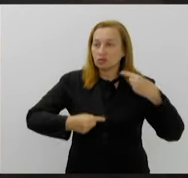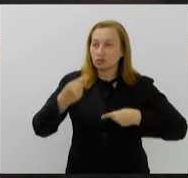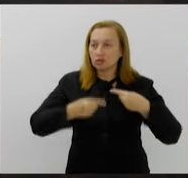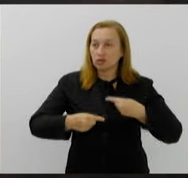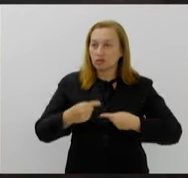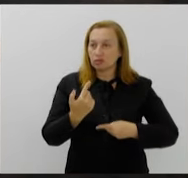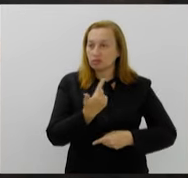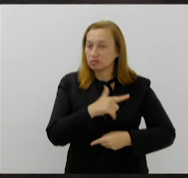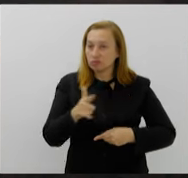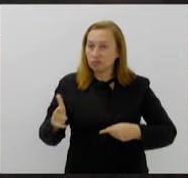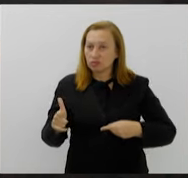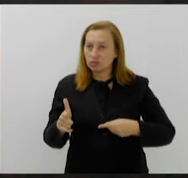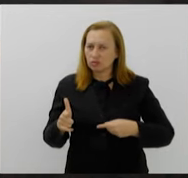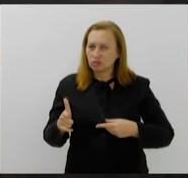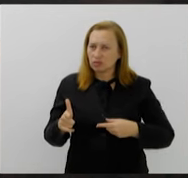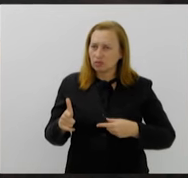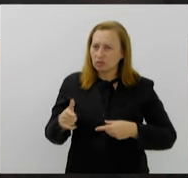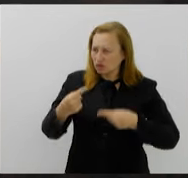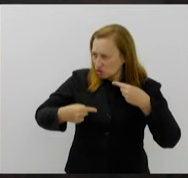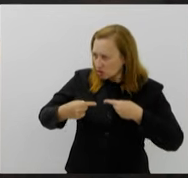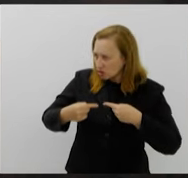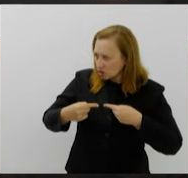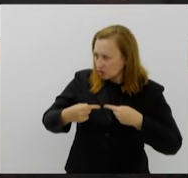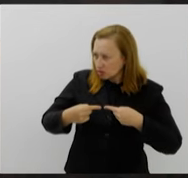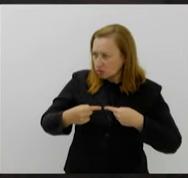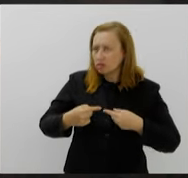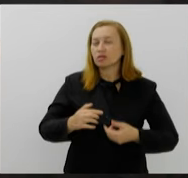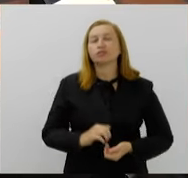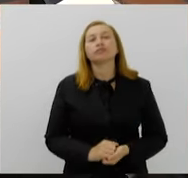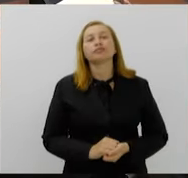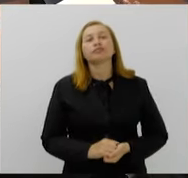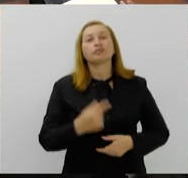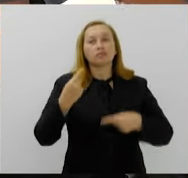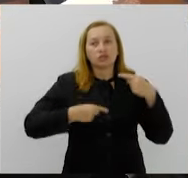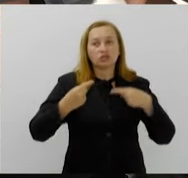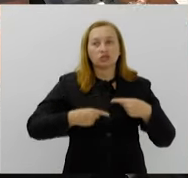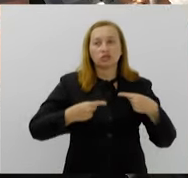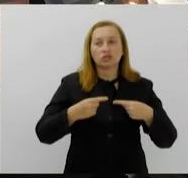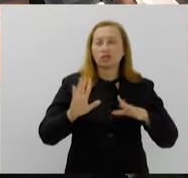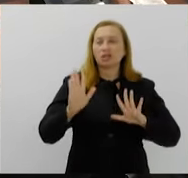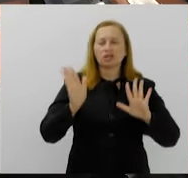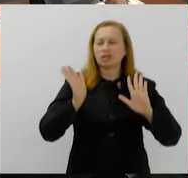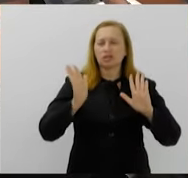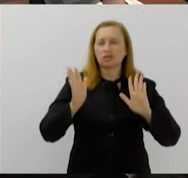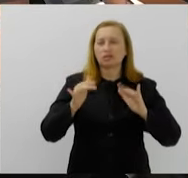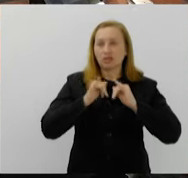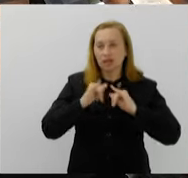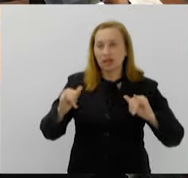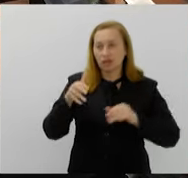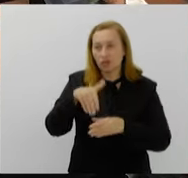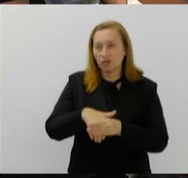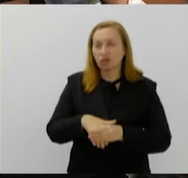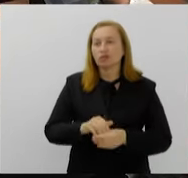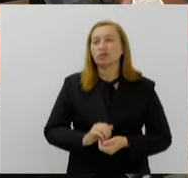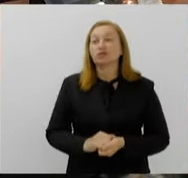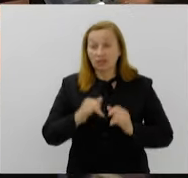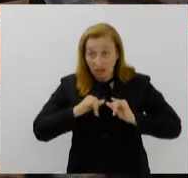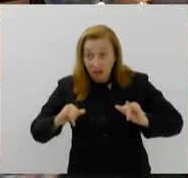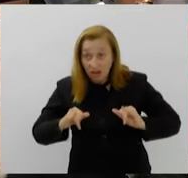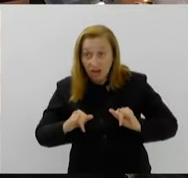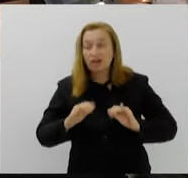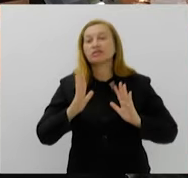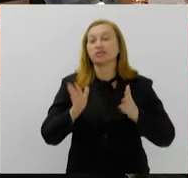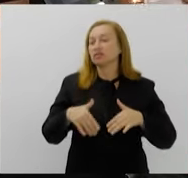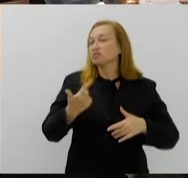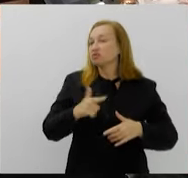discussão vai discutir ou declarar discutir Presidente para discutir Deputado declarar declar voto vai declarar não